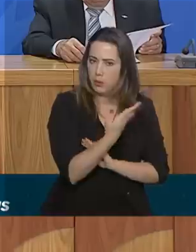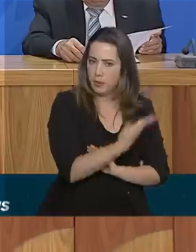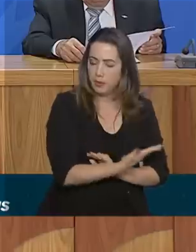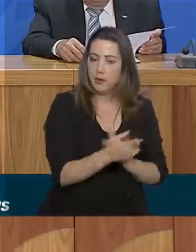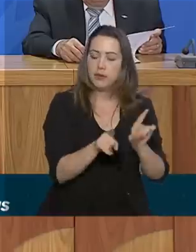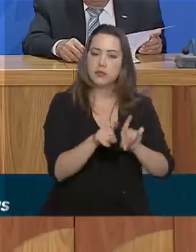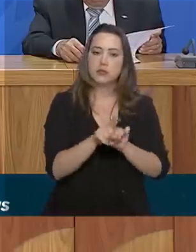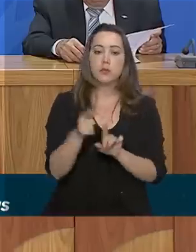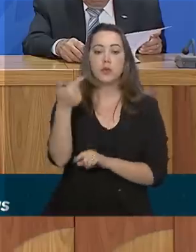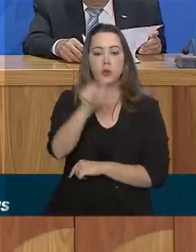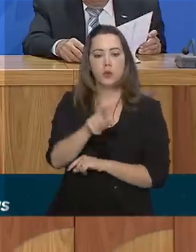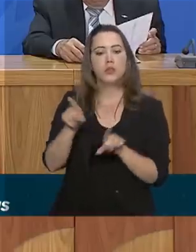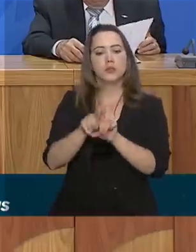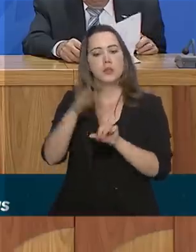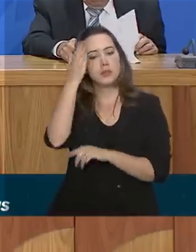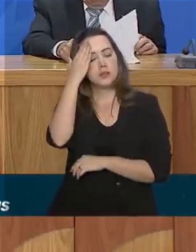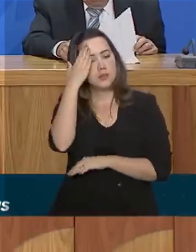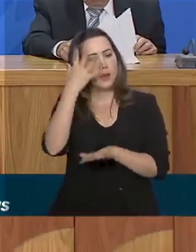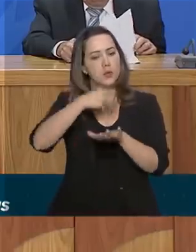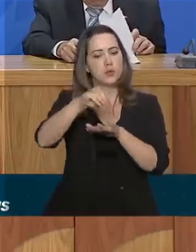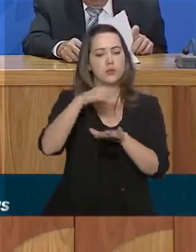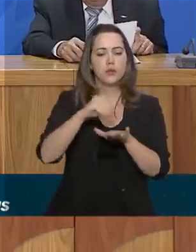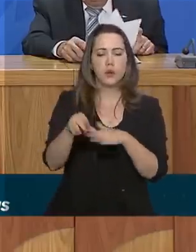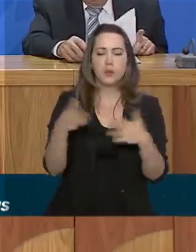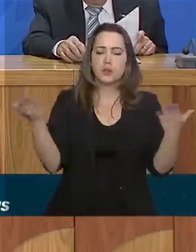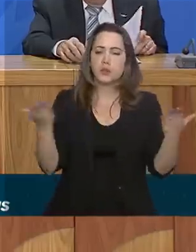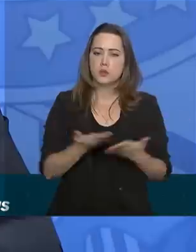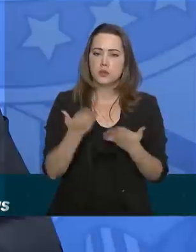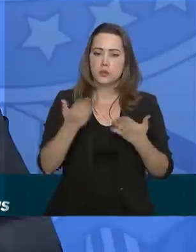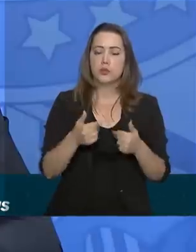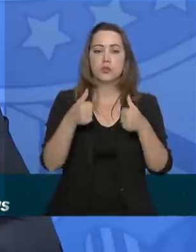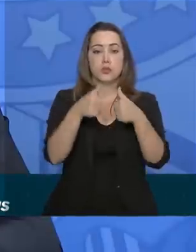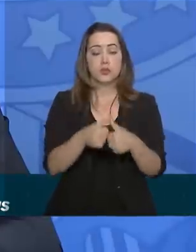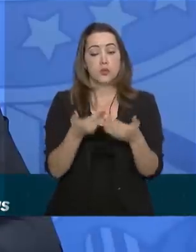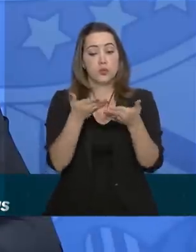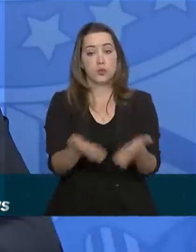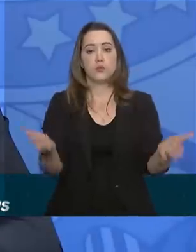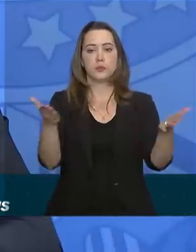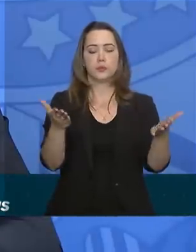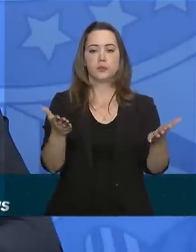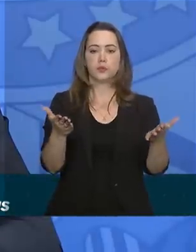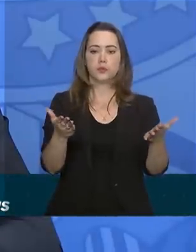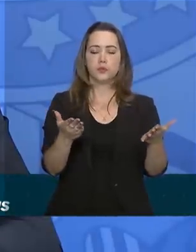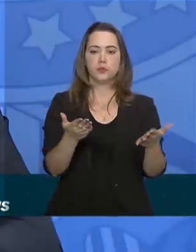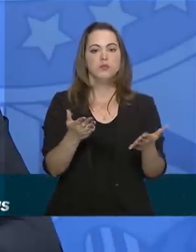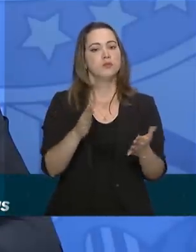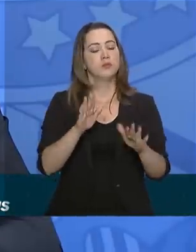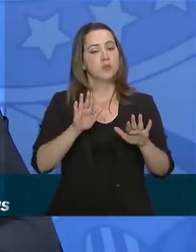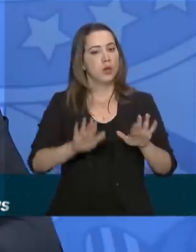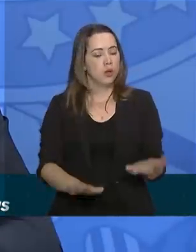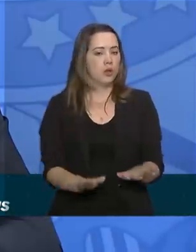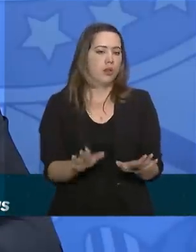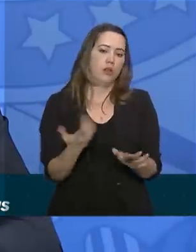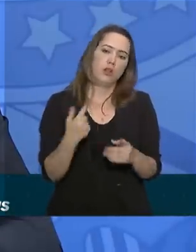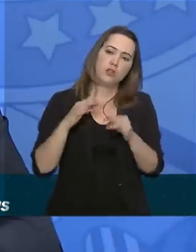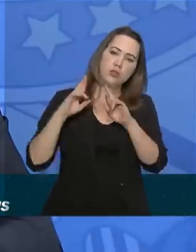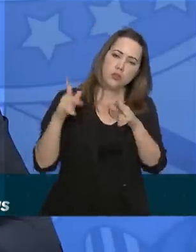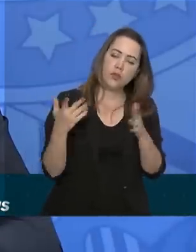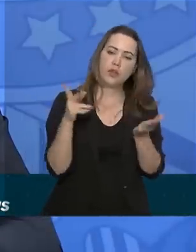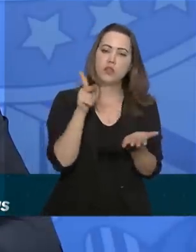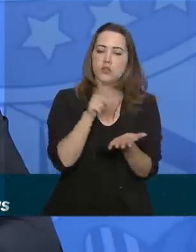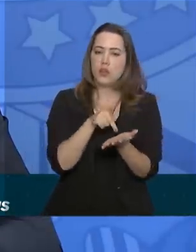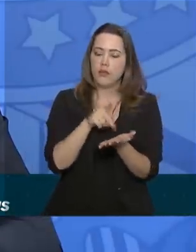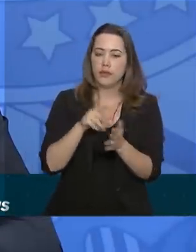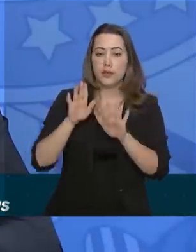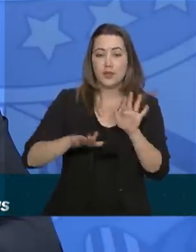são colocadas perante vocês que ao não condizer com a verdade nos